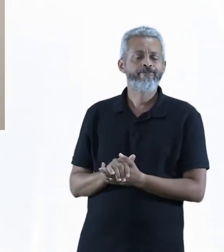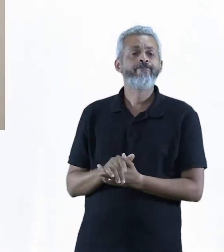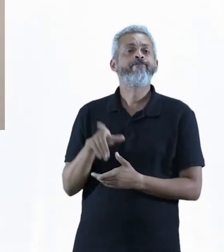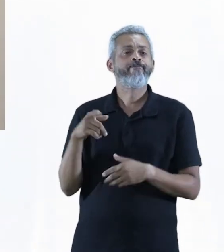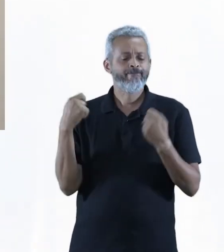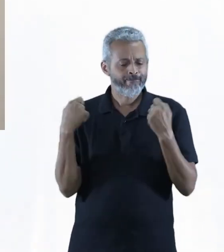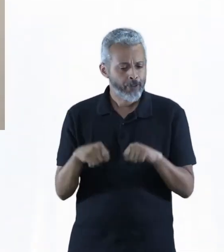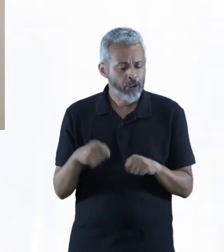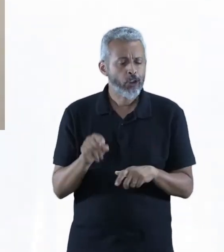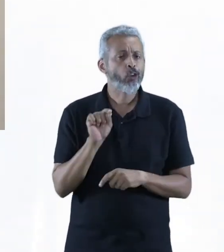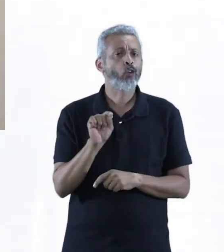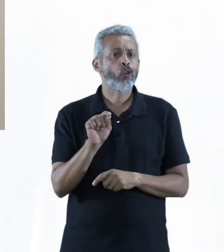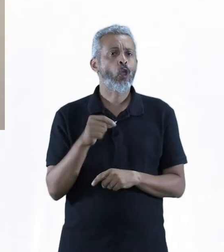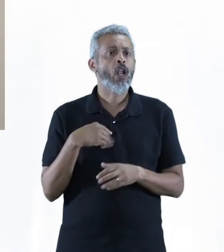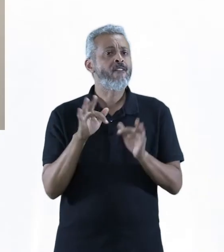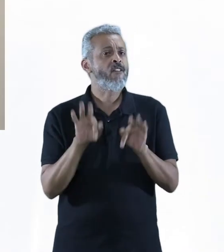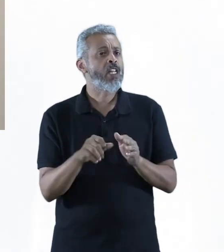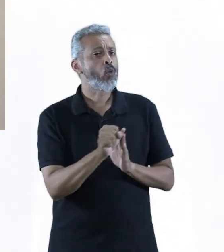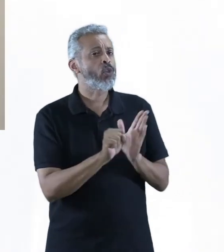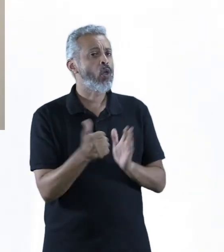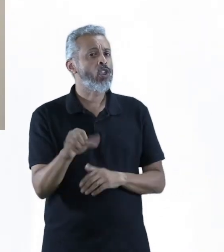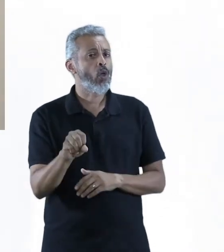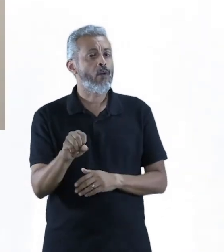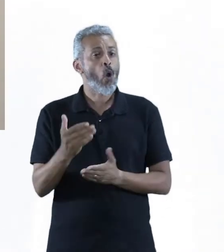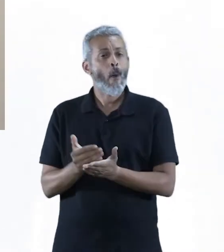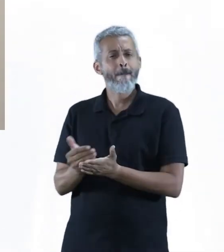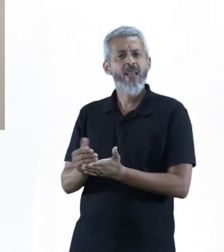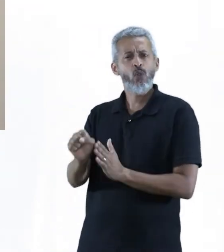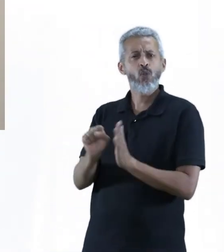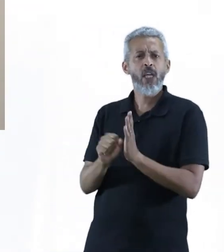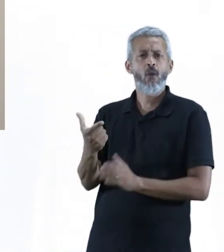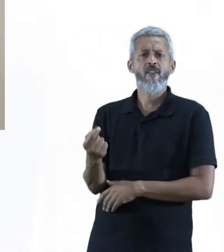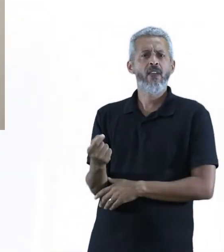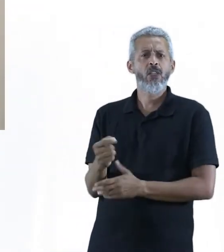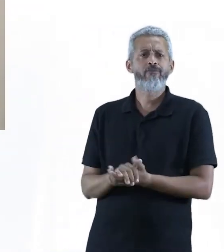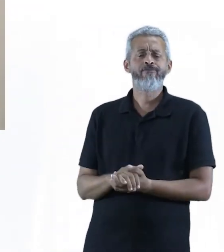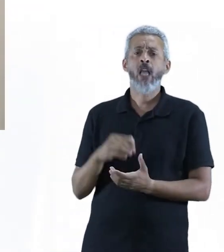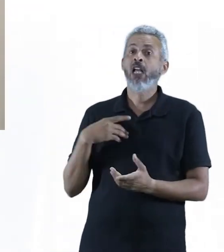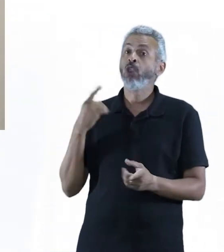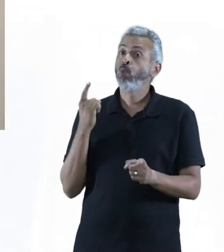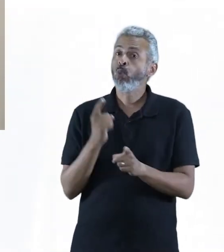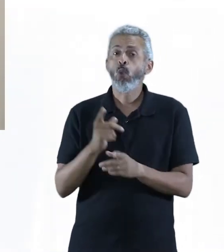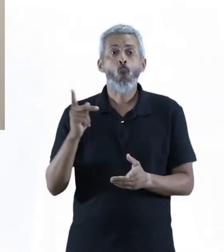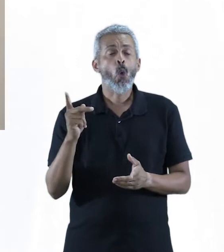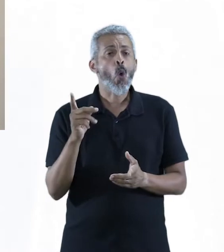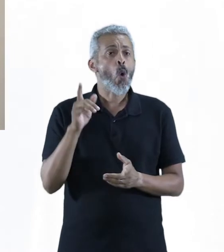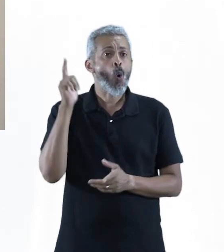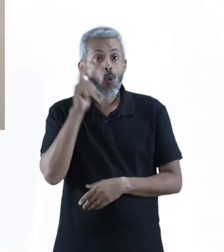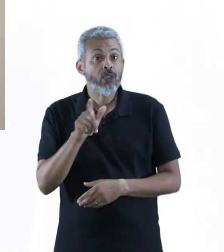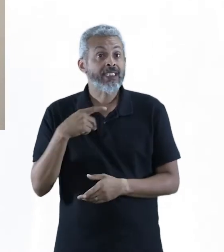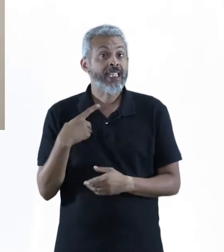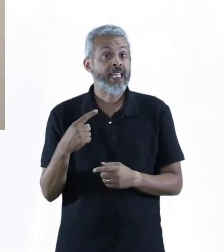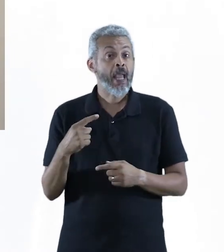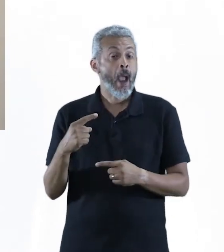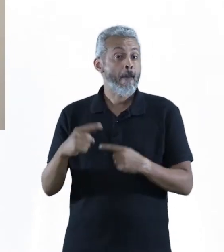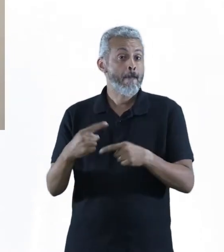quê? Havia uma necessidade muito grande no final do século XIX para o início do século XX de conseguir